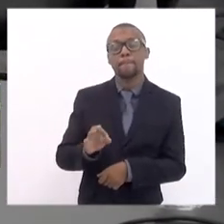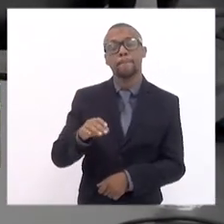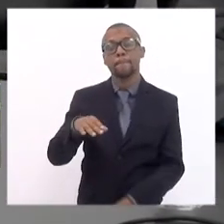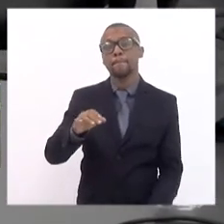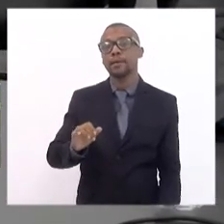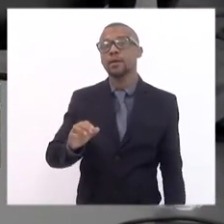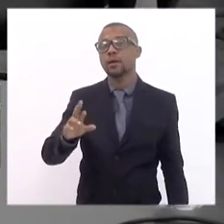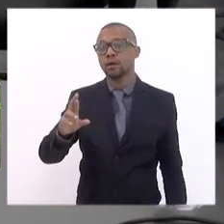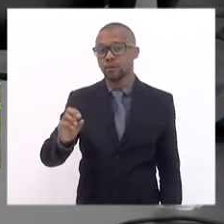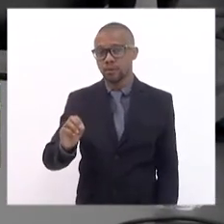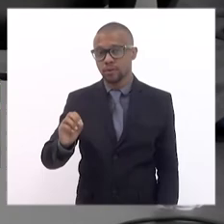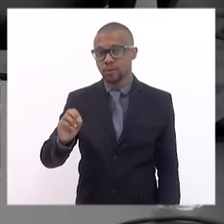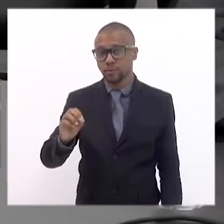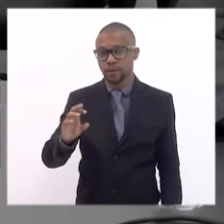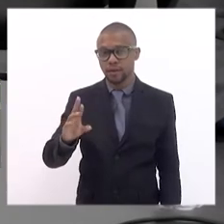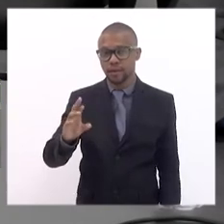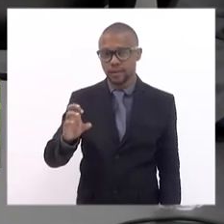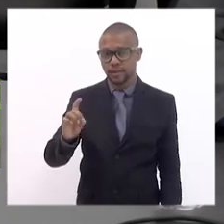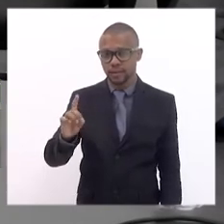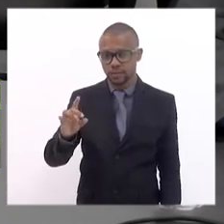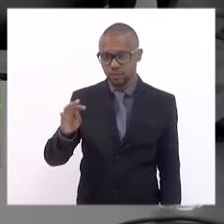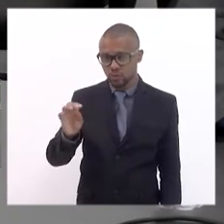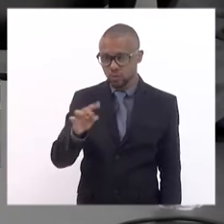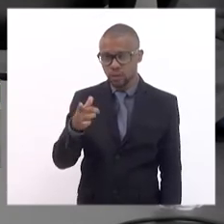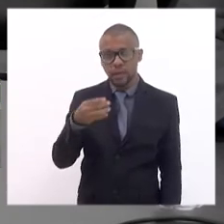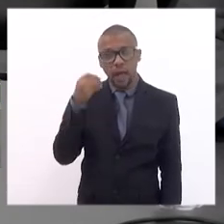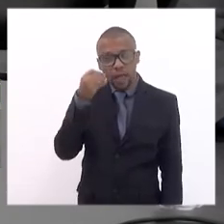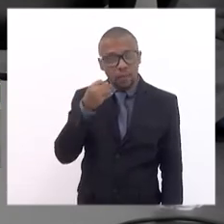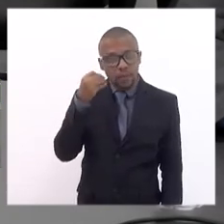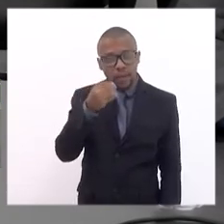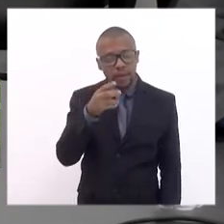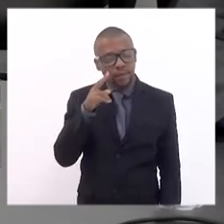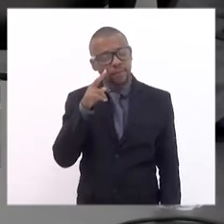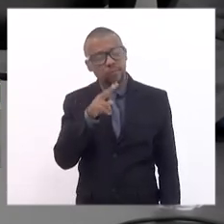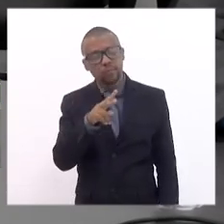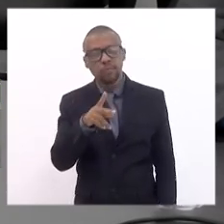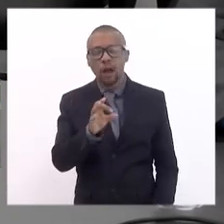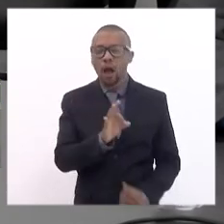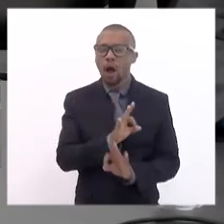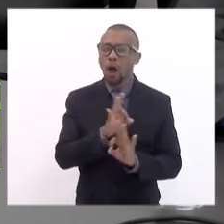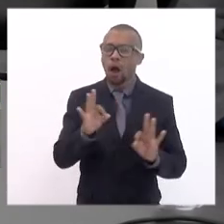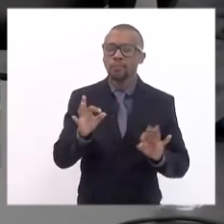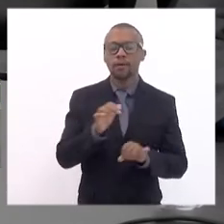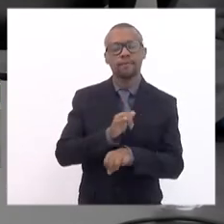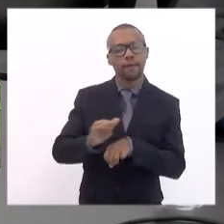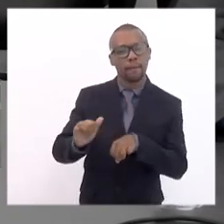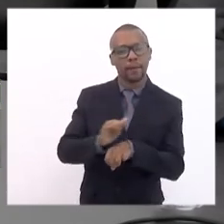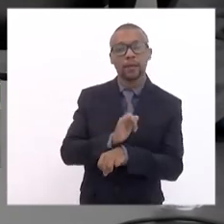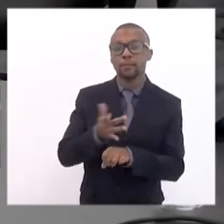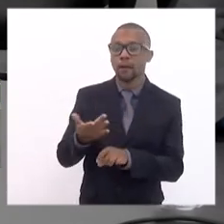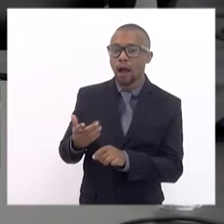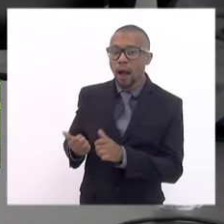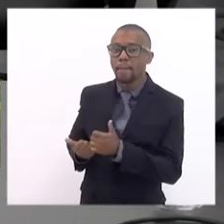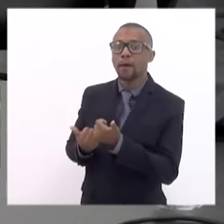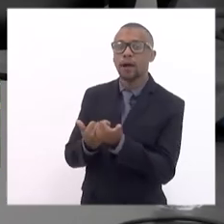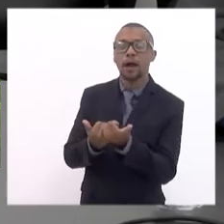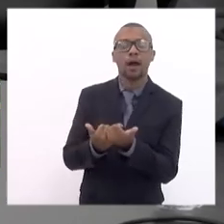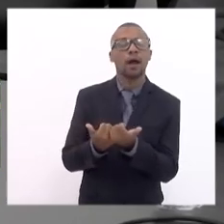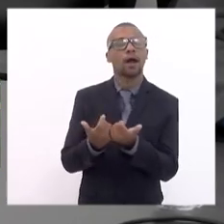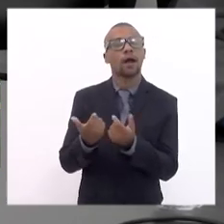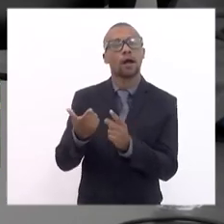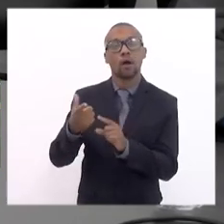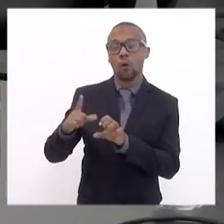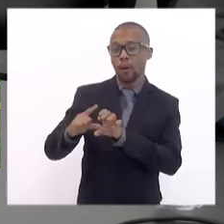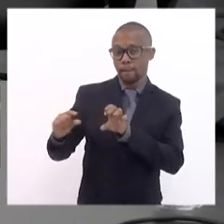Enfim, então a gente tem essa experiência, a gente vê o aval solidário como uma ótima ferramenta para ajudar no microempreendedor. E eu só queria também